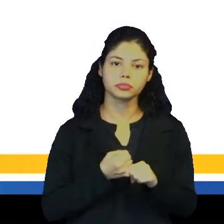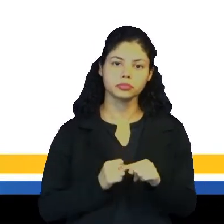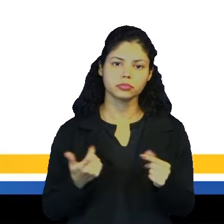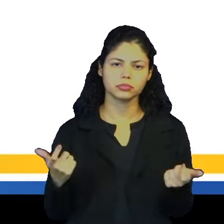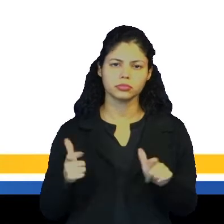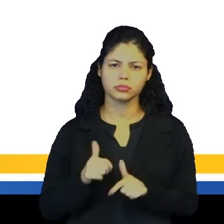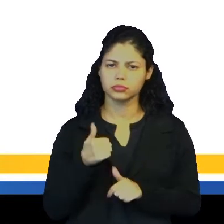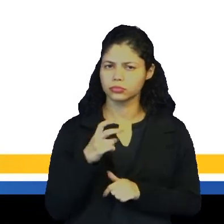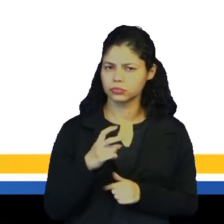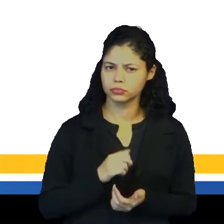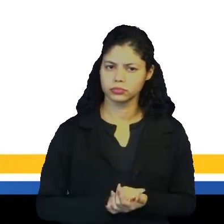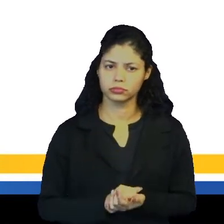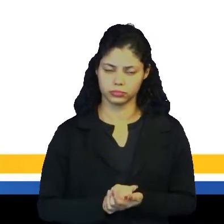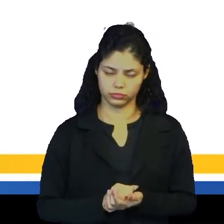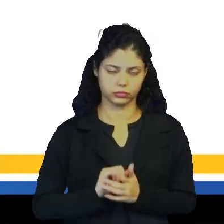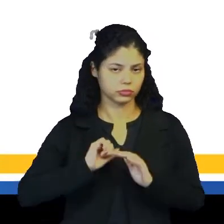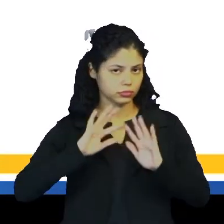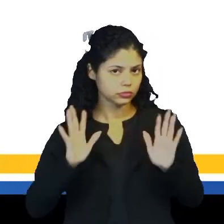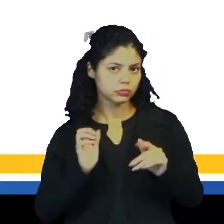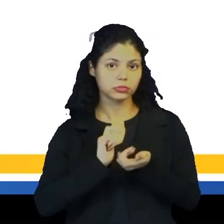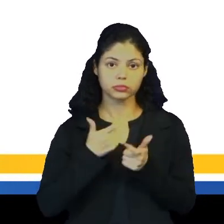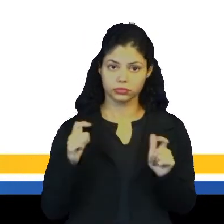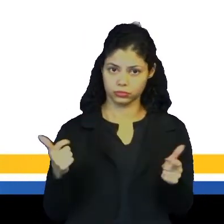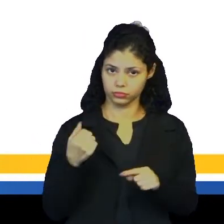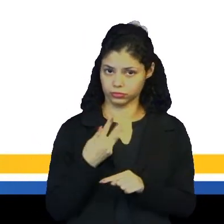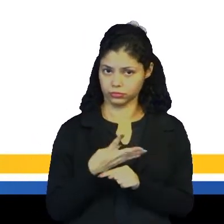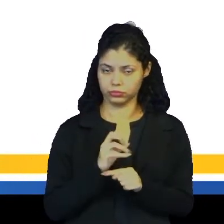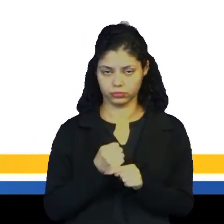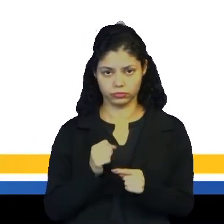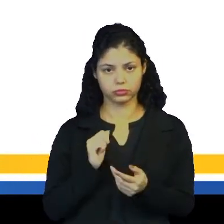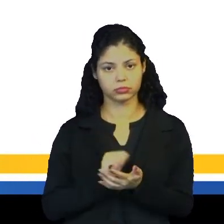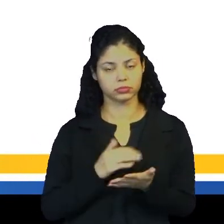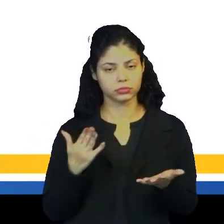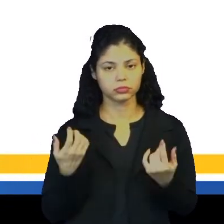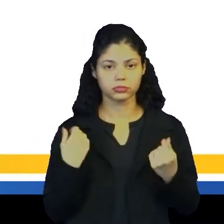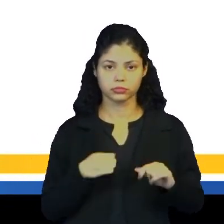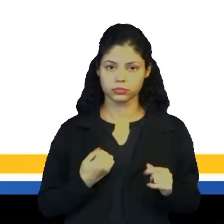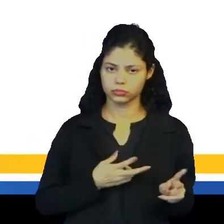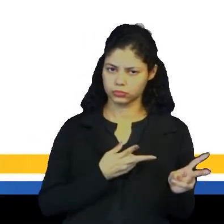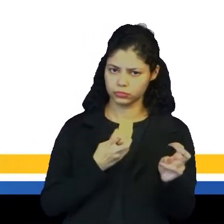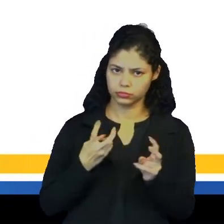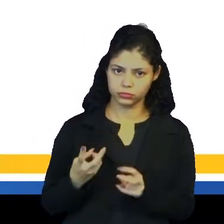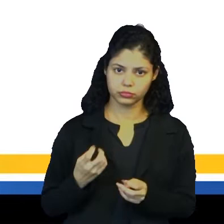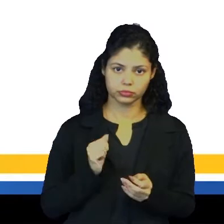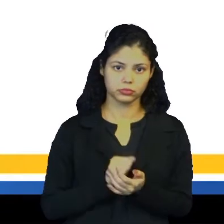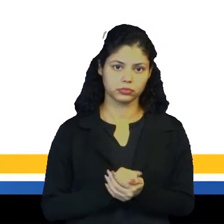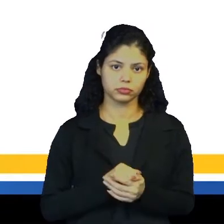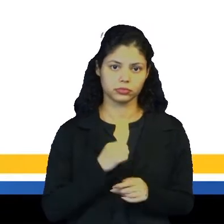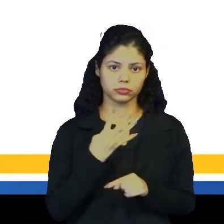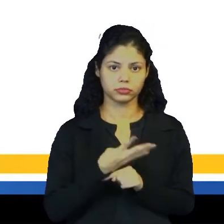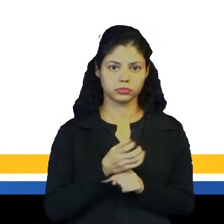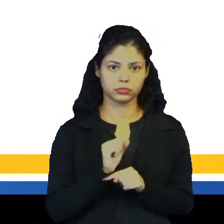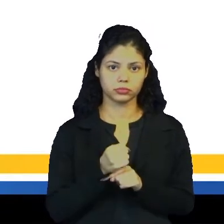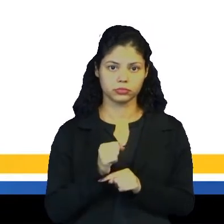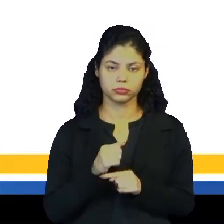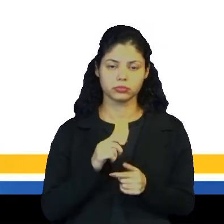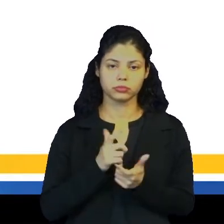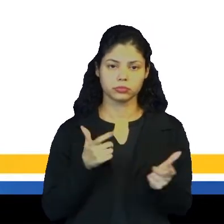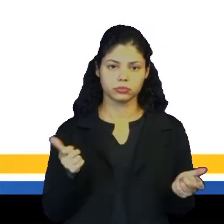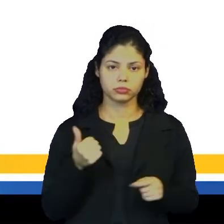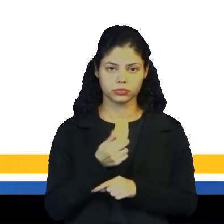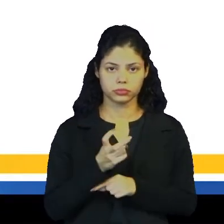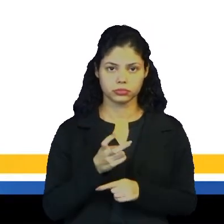maior ou menor que 15? Claro que é maior, né, gente? Então, nós verificamos ali que 48 sobre 18